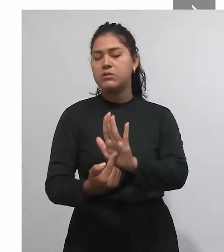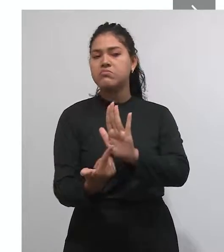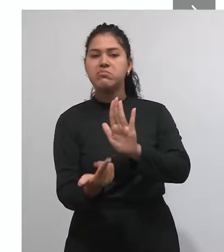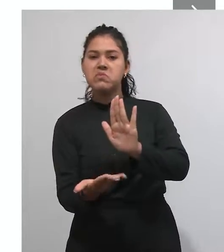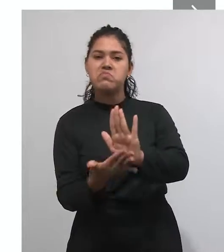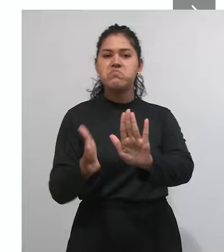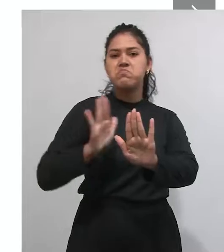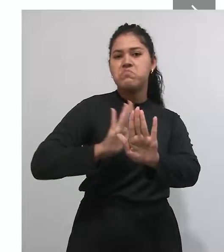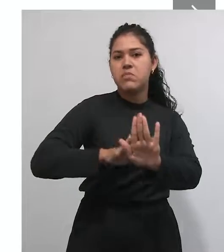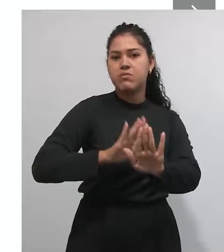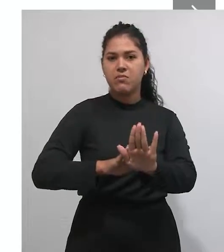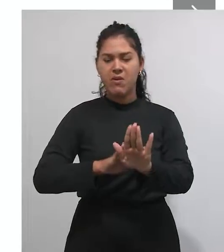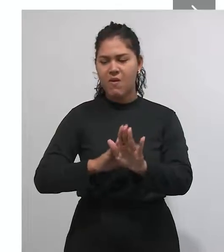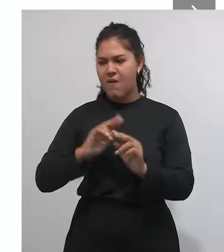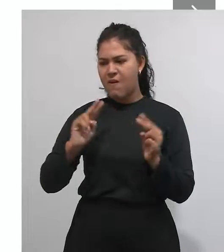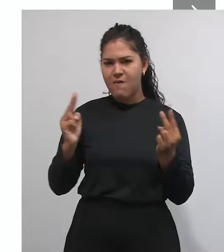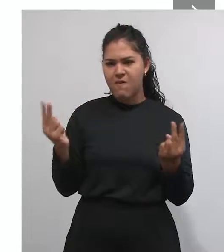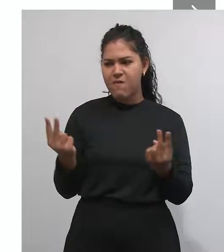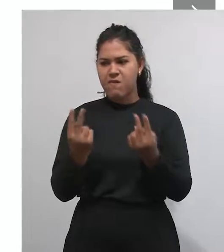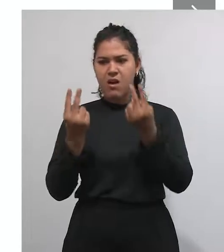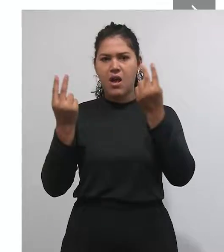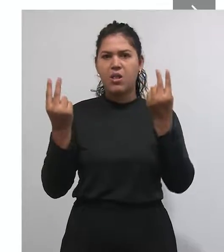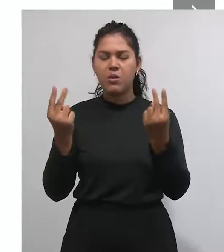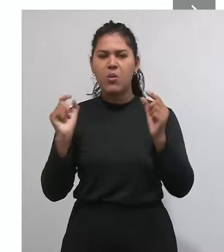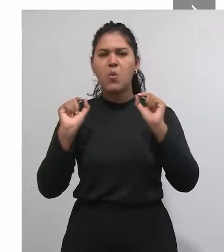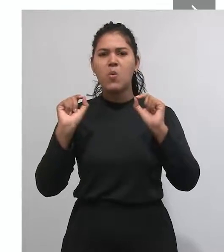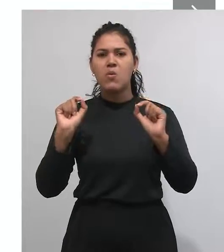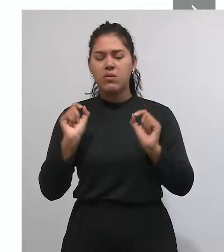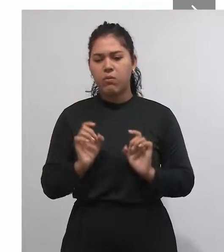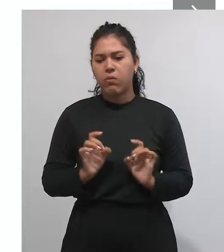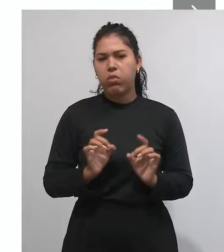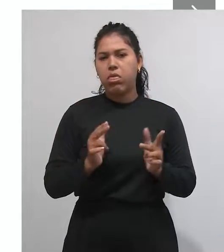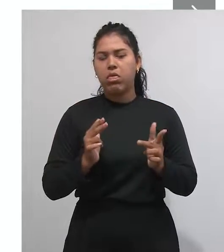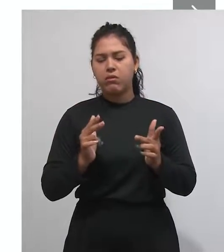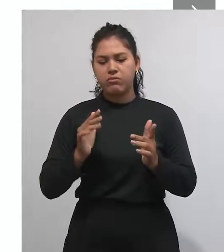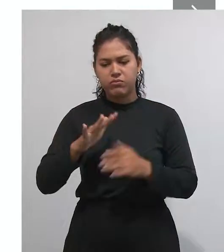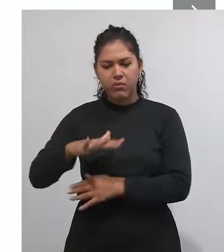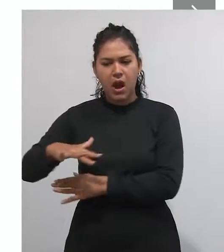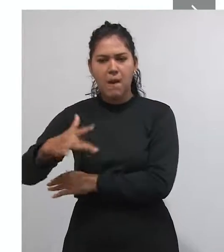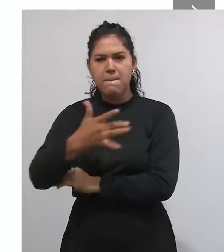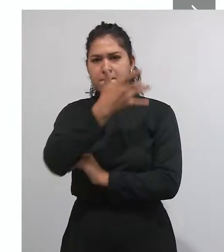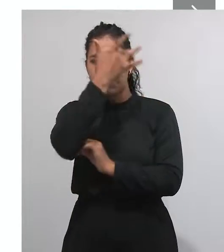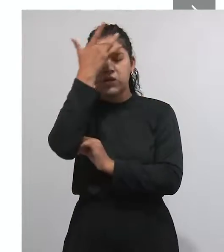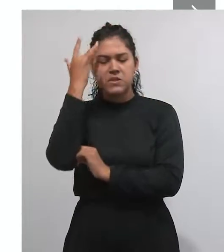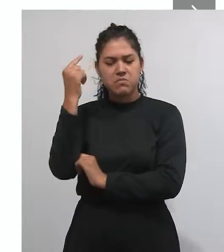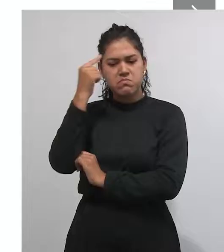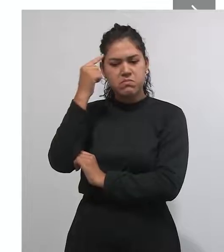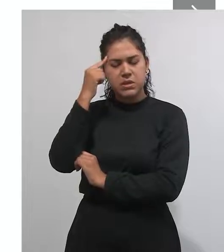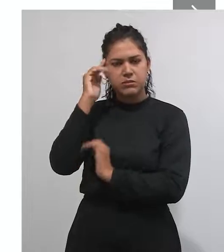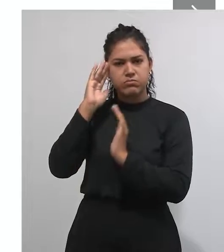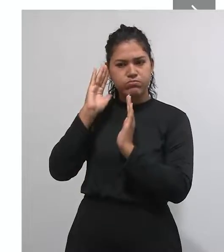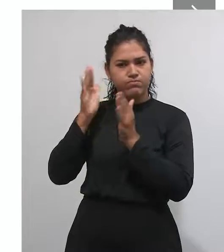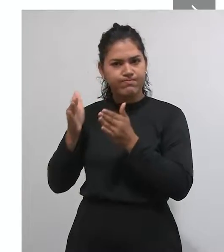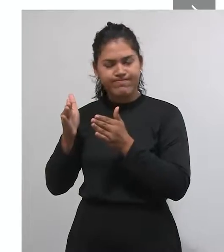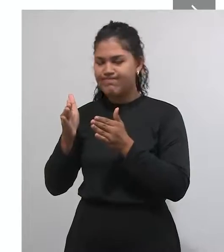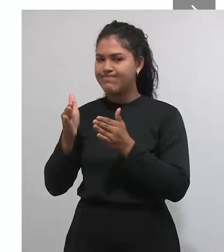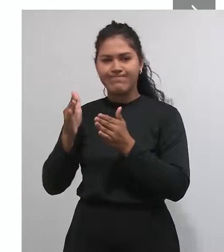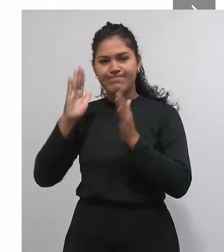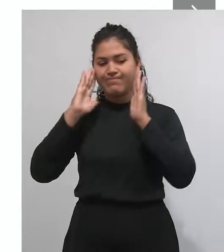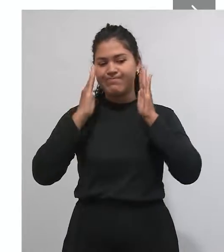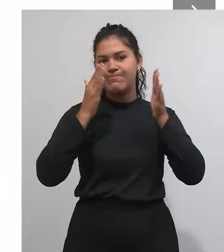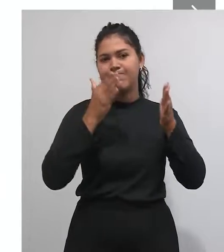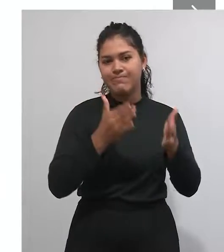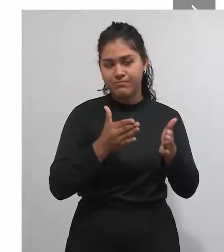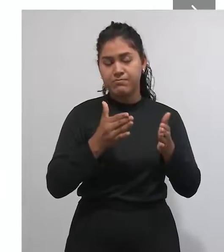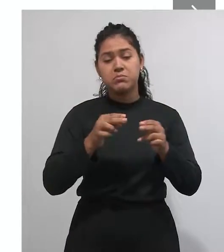ideologia. Valores viraram mercadoria na prateleira de congressistas. E congressistas de prateleira